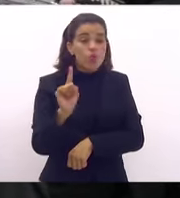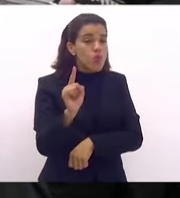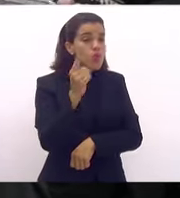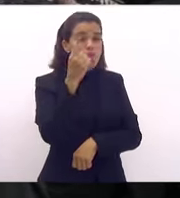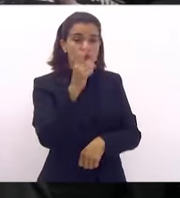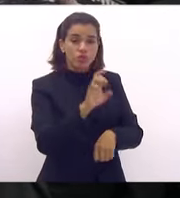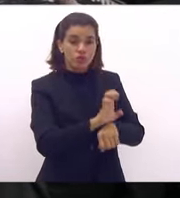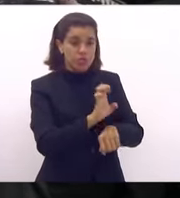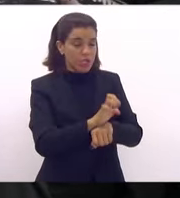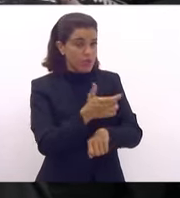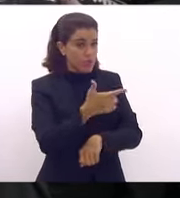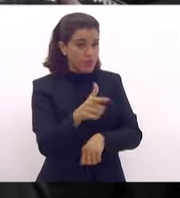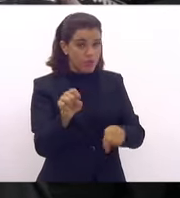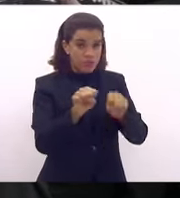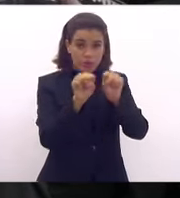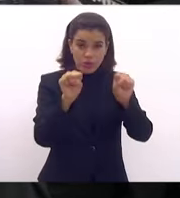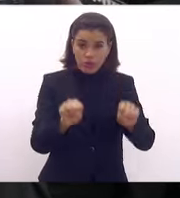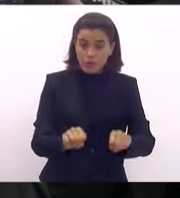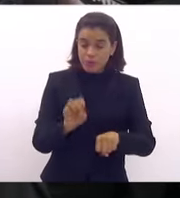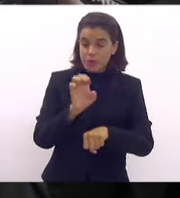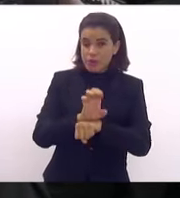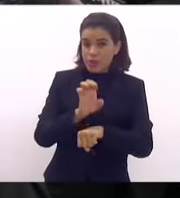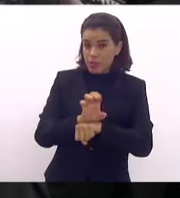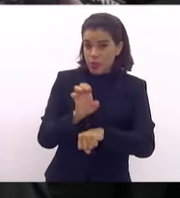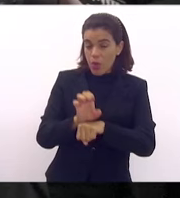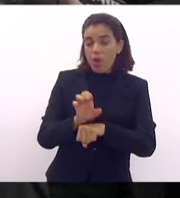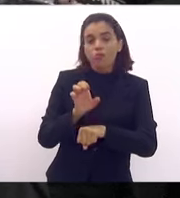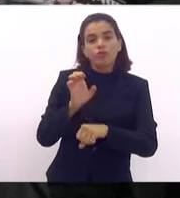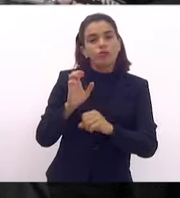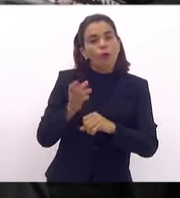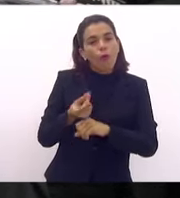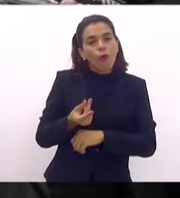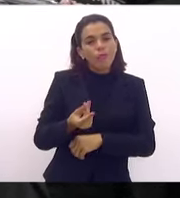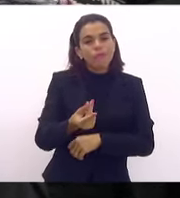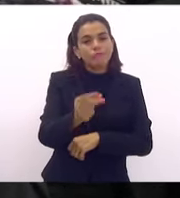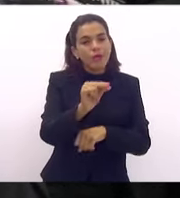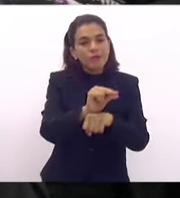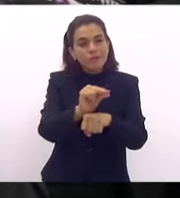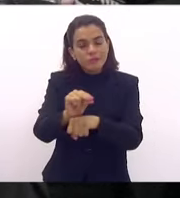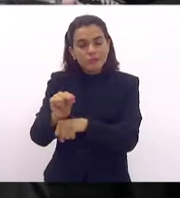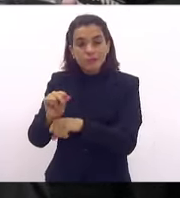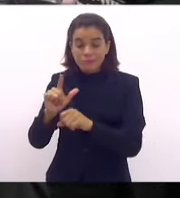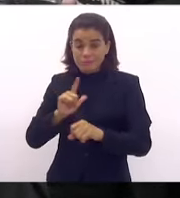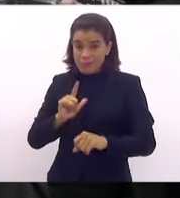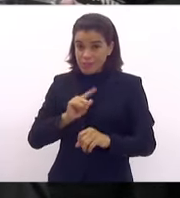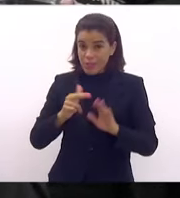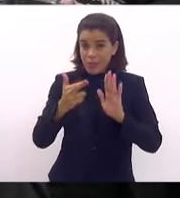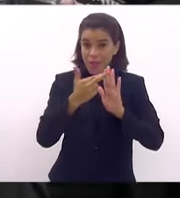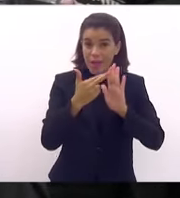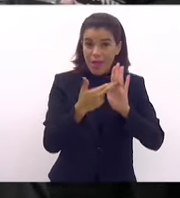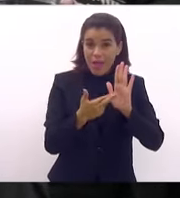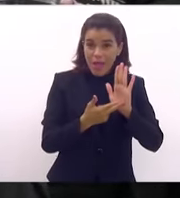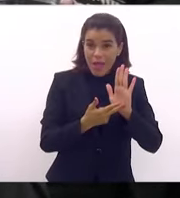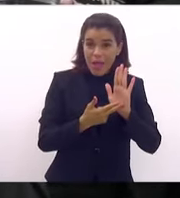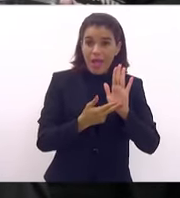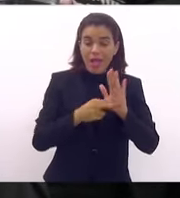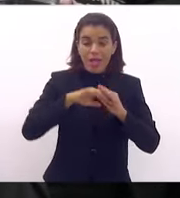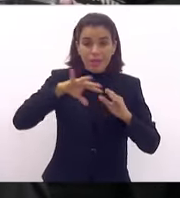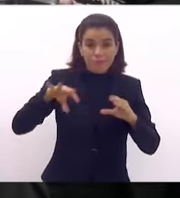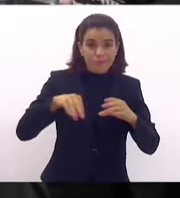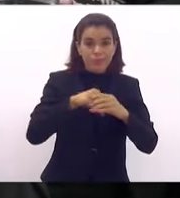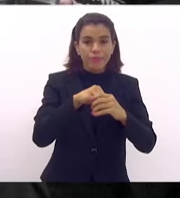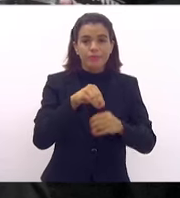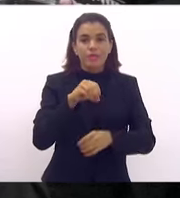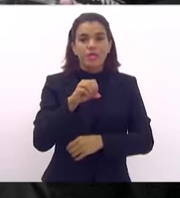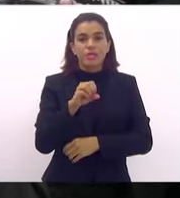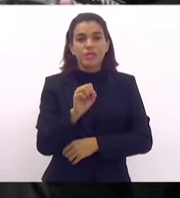que não tem um sistema estadual de unidade de conservação, como hoje ele tem uma série de regras complementares ao SNUC que se dão por